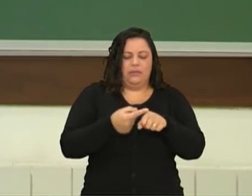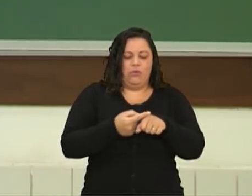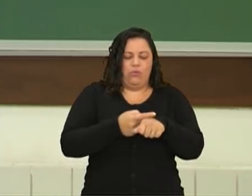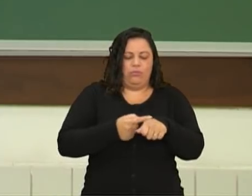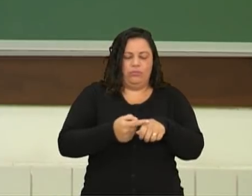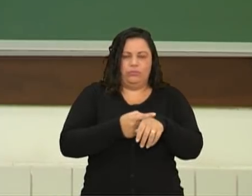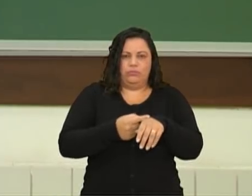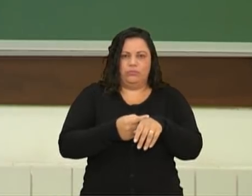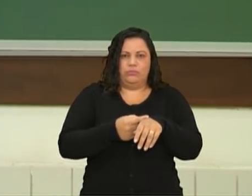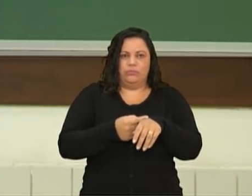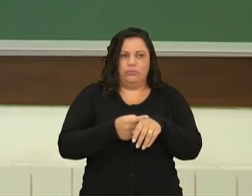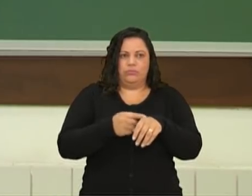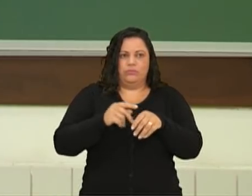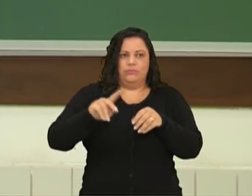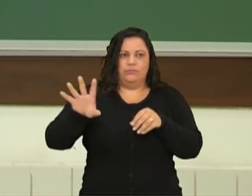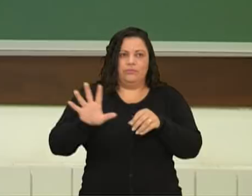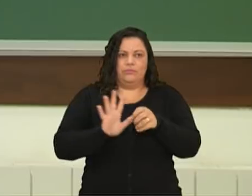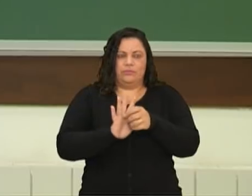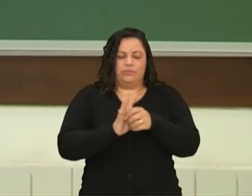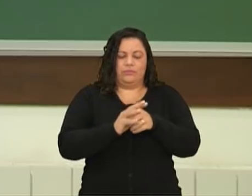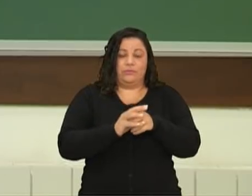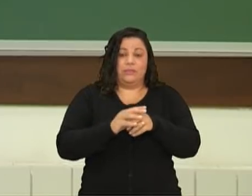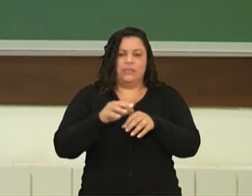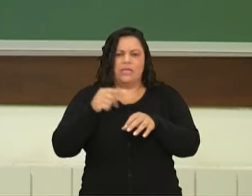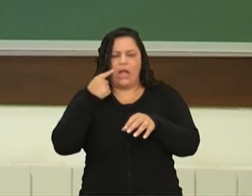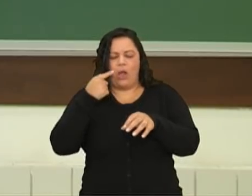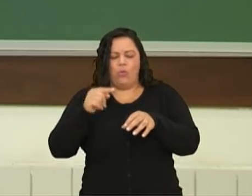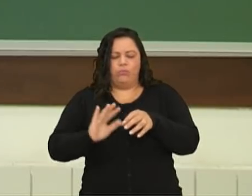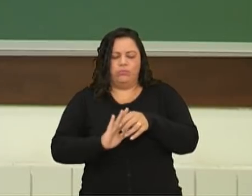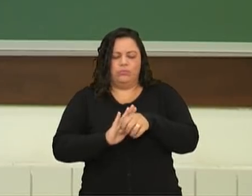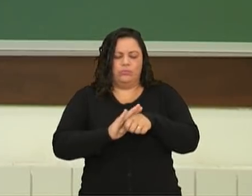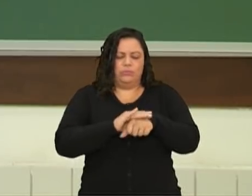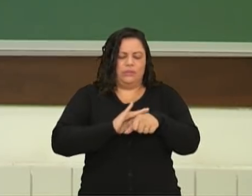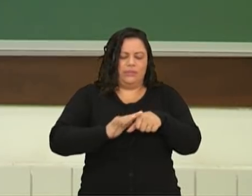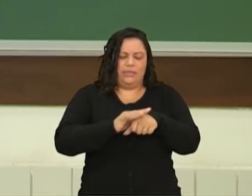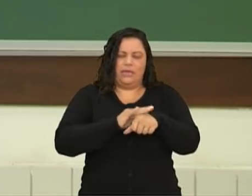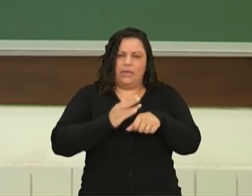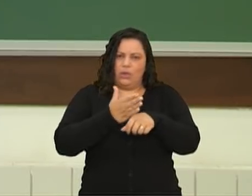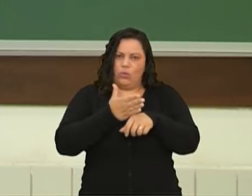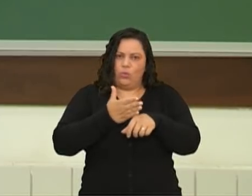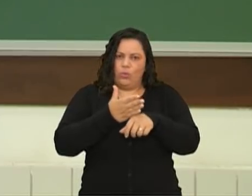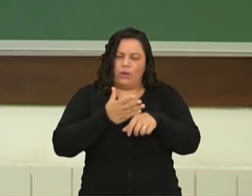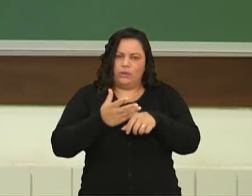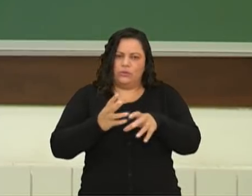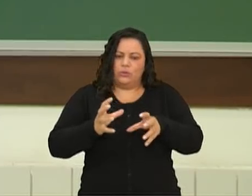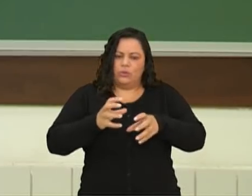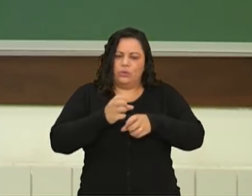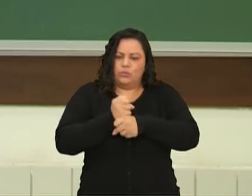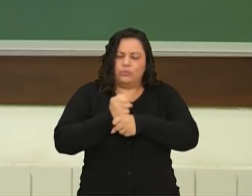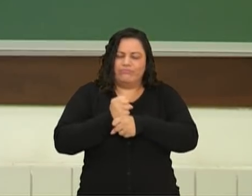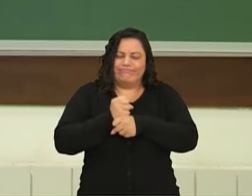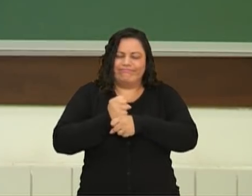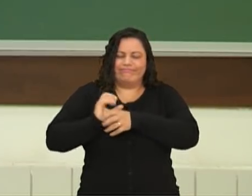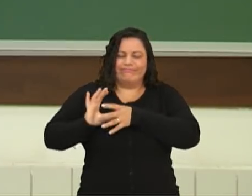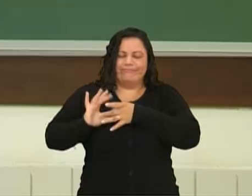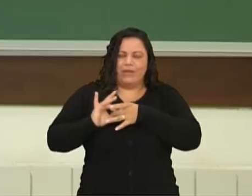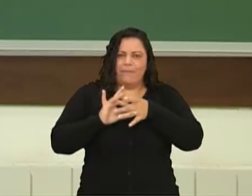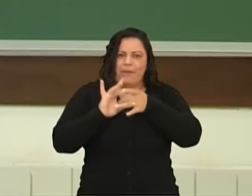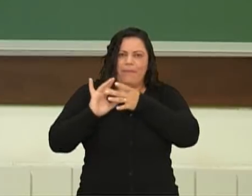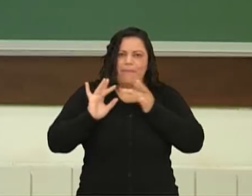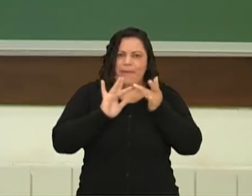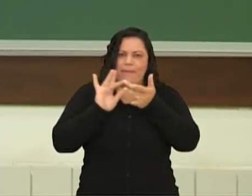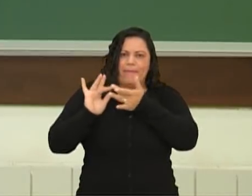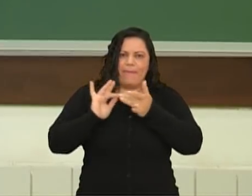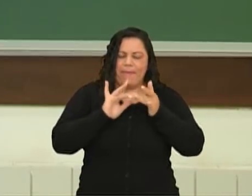as plaquetas vão ser mobilizadas até aquele corte e vão juntas começar a formar uma rede, que é